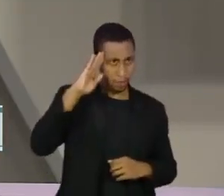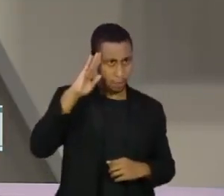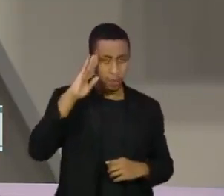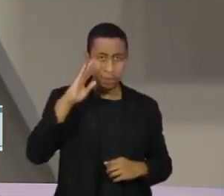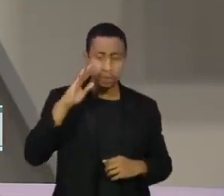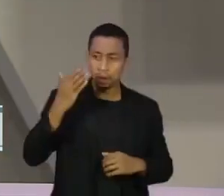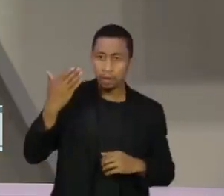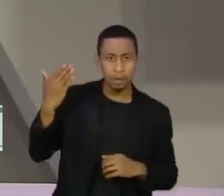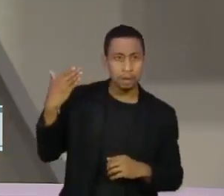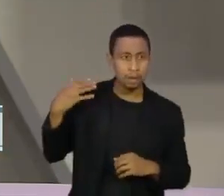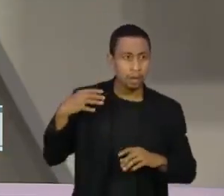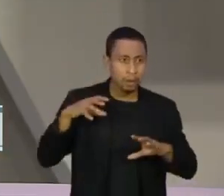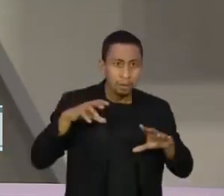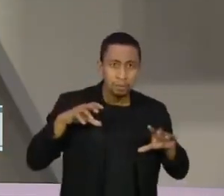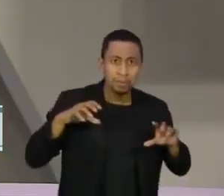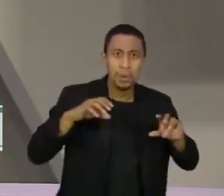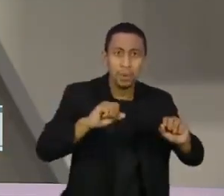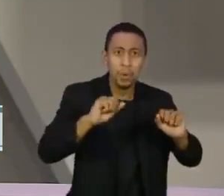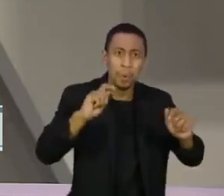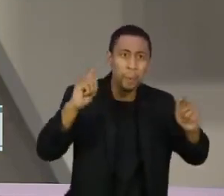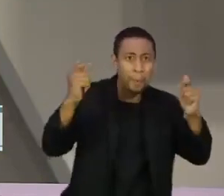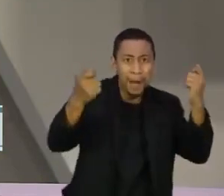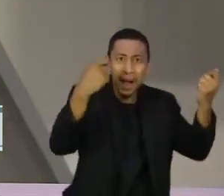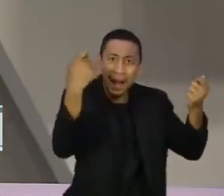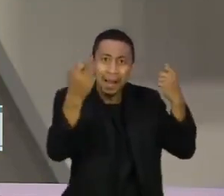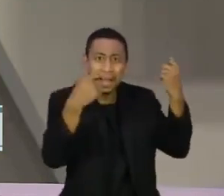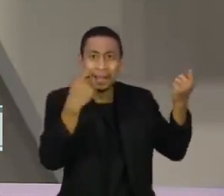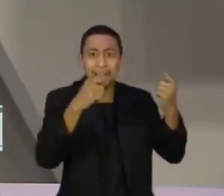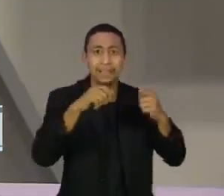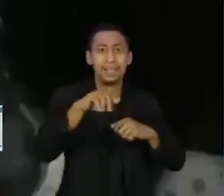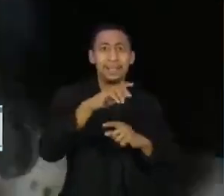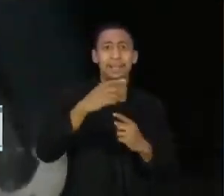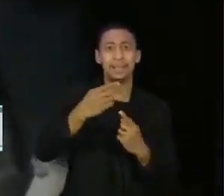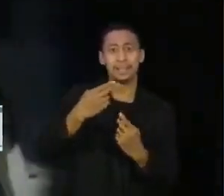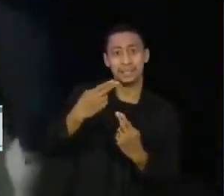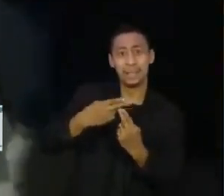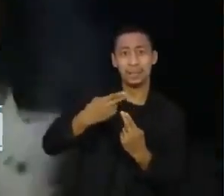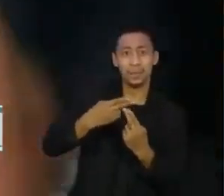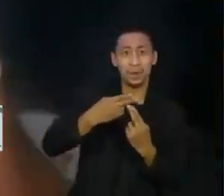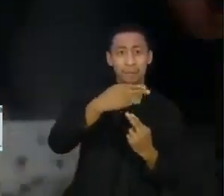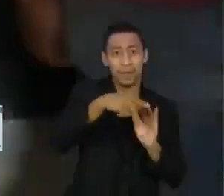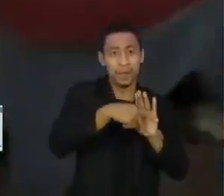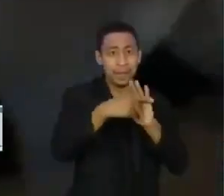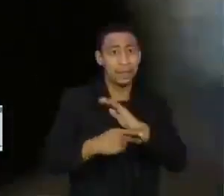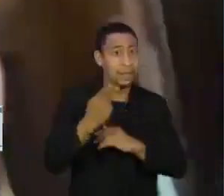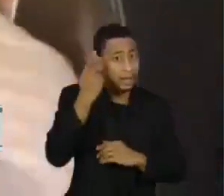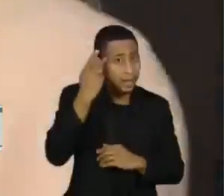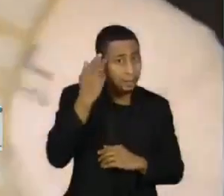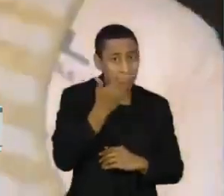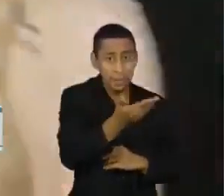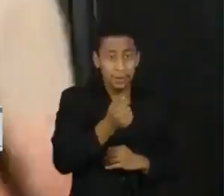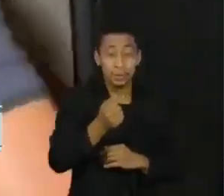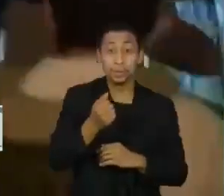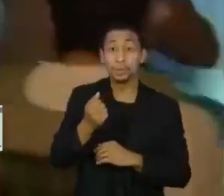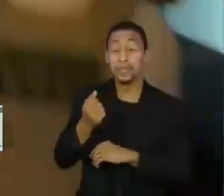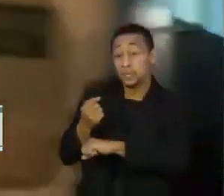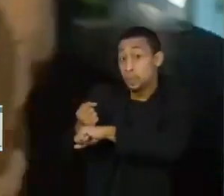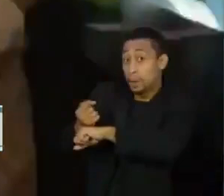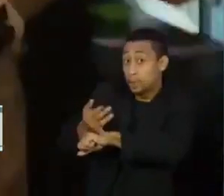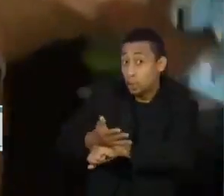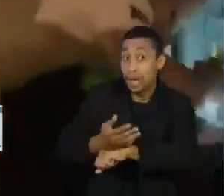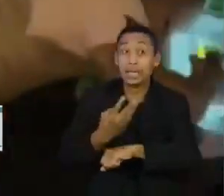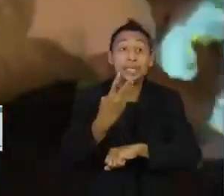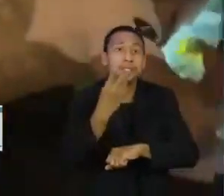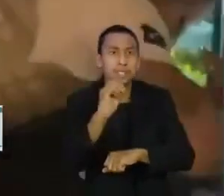balada clandestina no bairro do Tatuapé, na zona leste da capital. Por volta da uma hora desta madrugada, cerca de